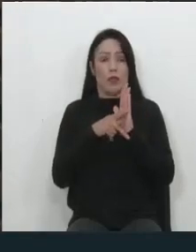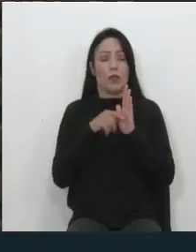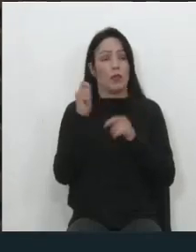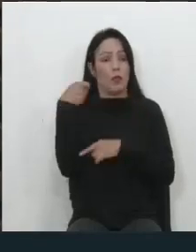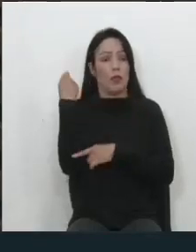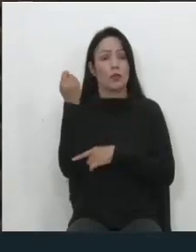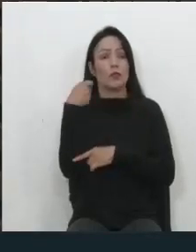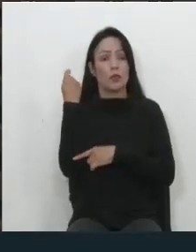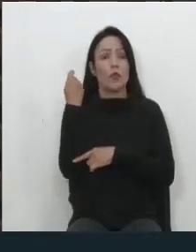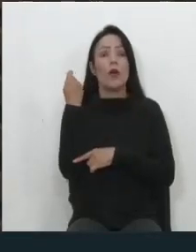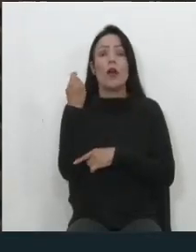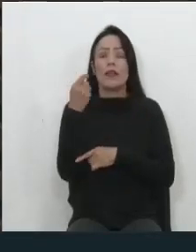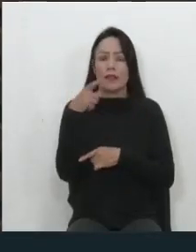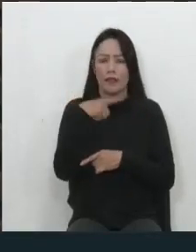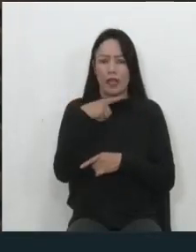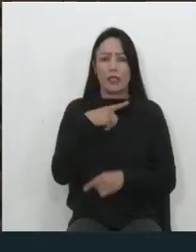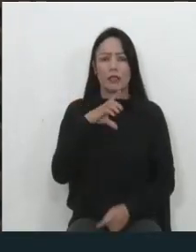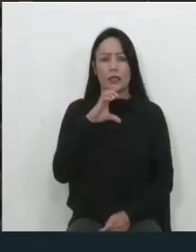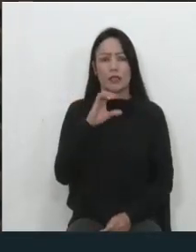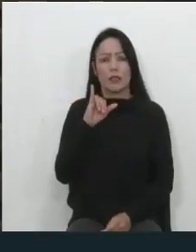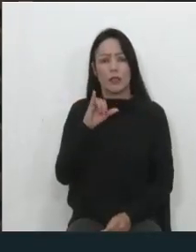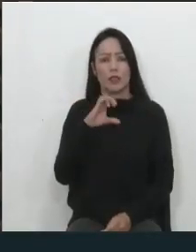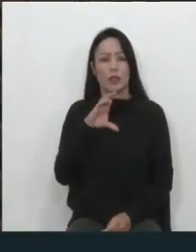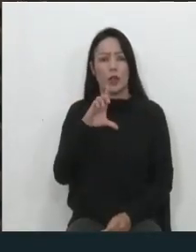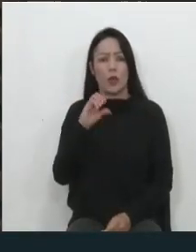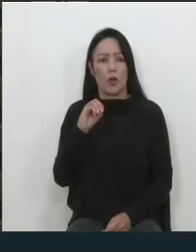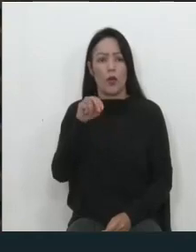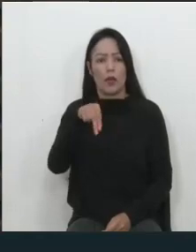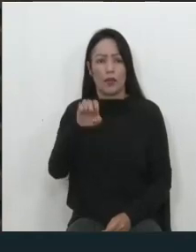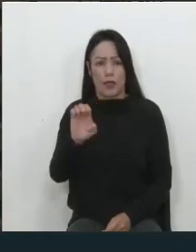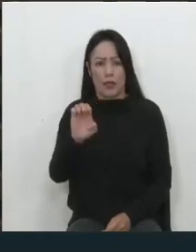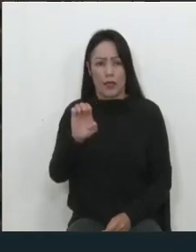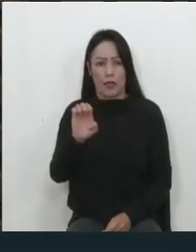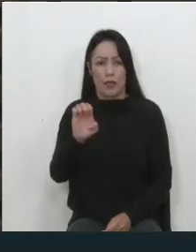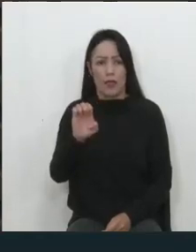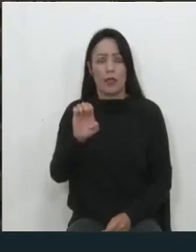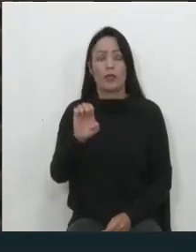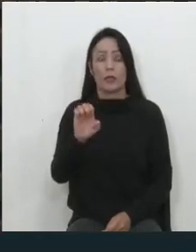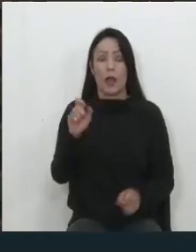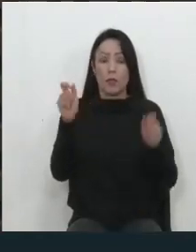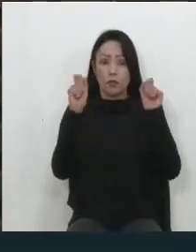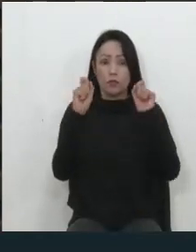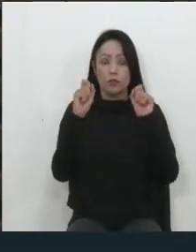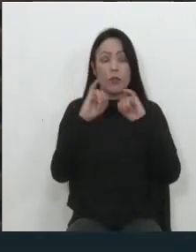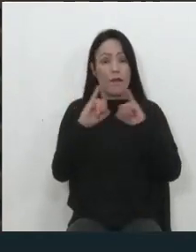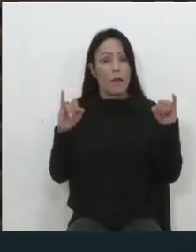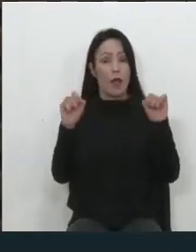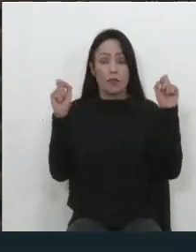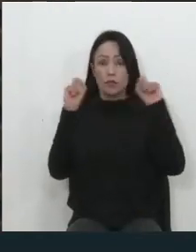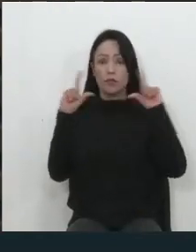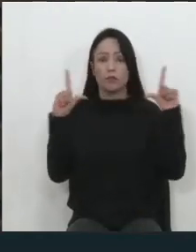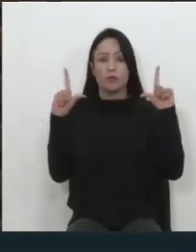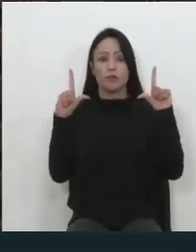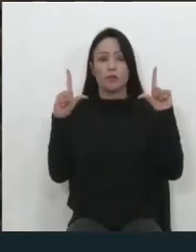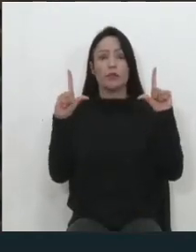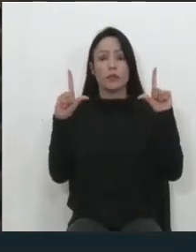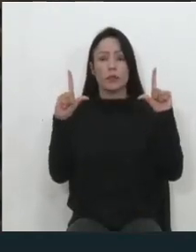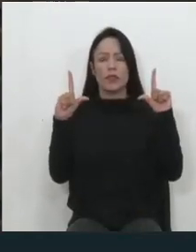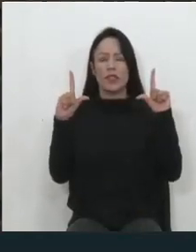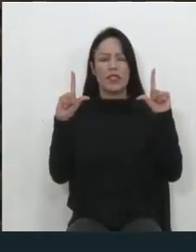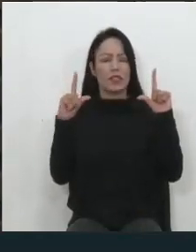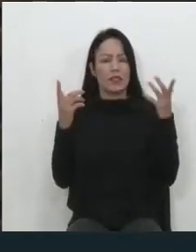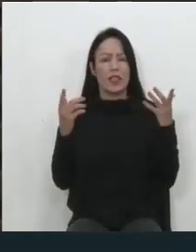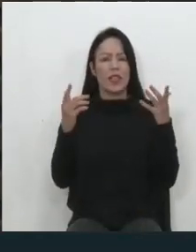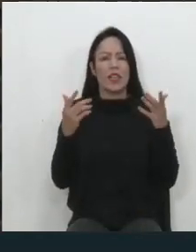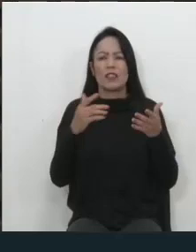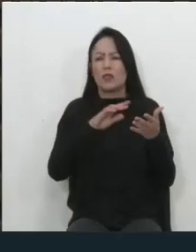de ciclone. Isso é um alerta. A agressão ao meio ambiente provoca